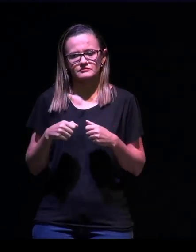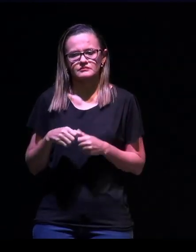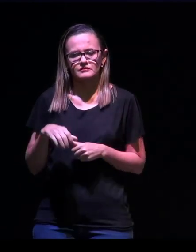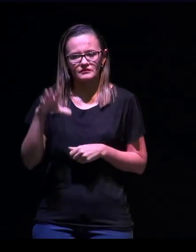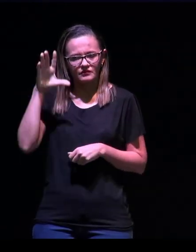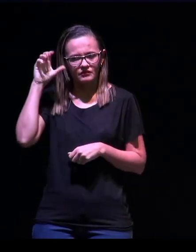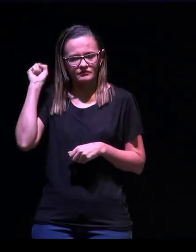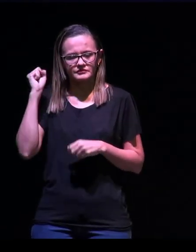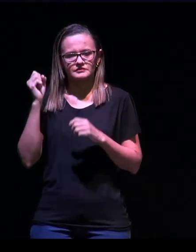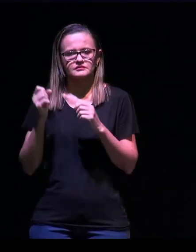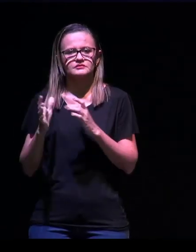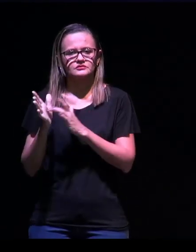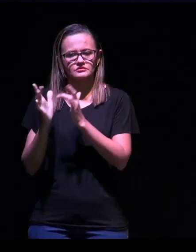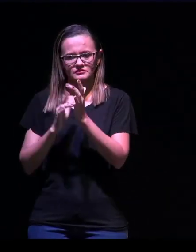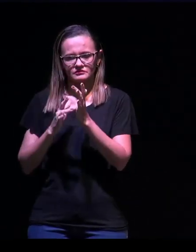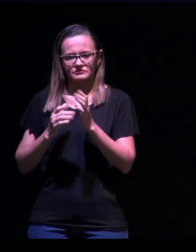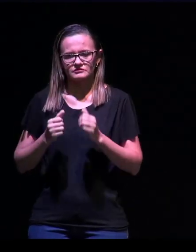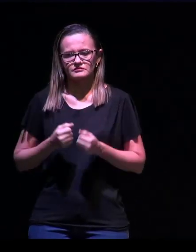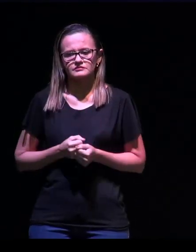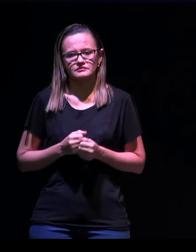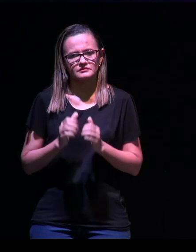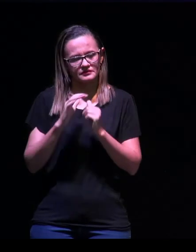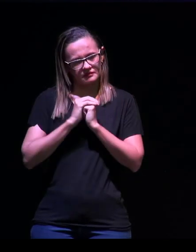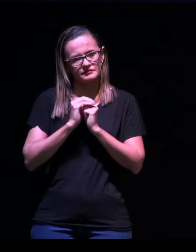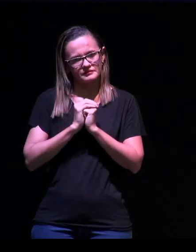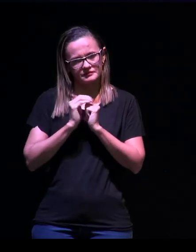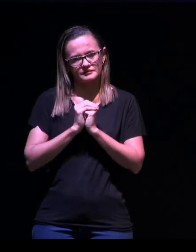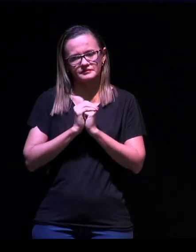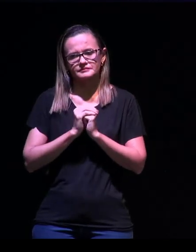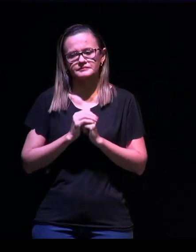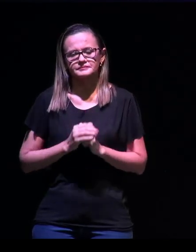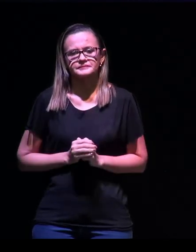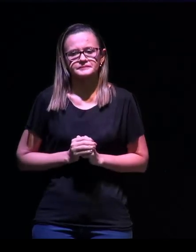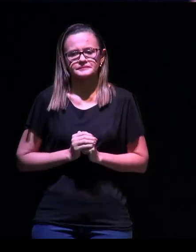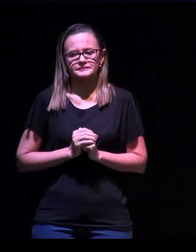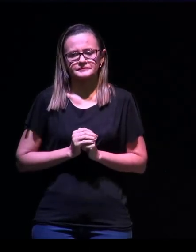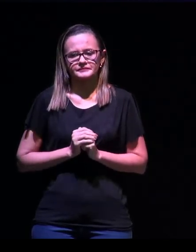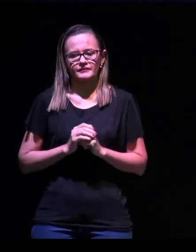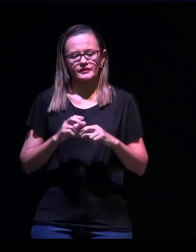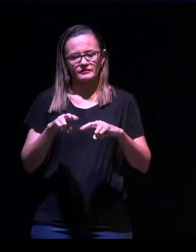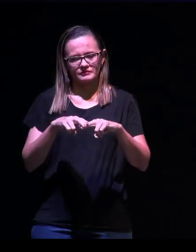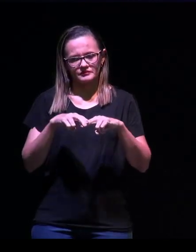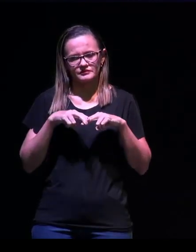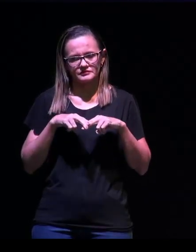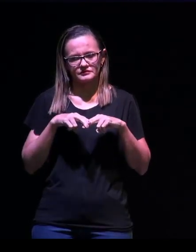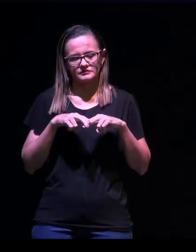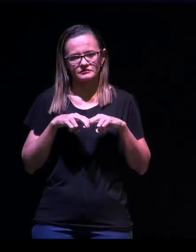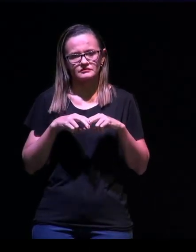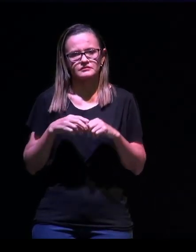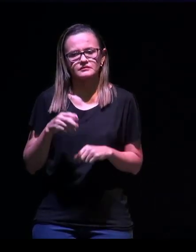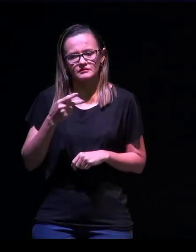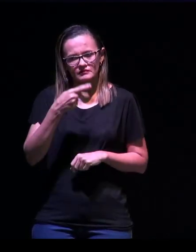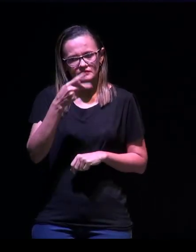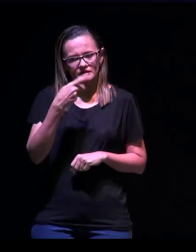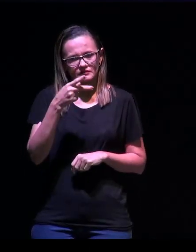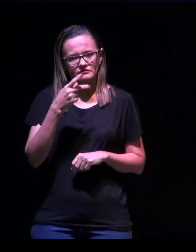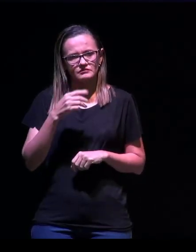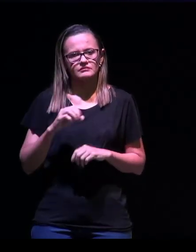Cristo. Amém, irmãos? É por isso que eu estou falando. Quantos aqui já nasceram de novo, são crentes em